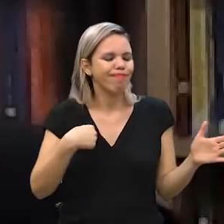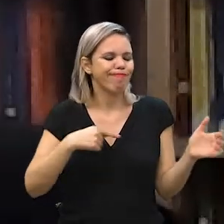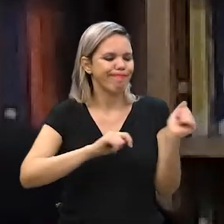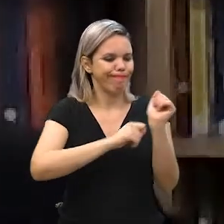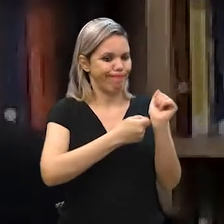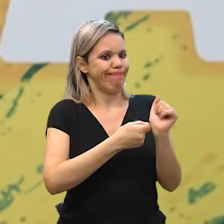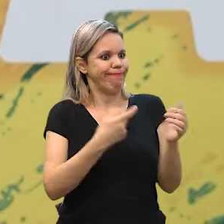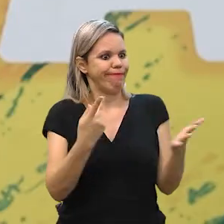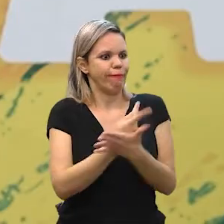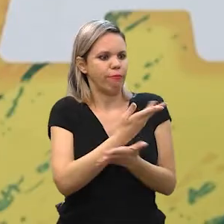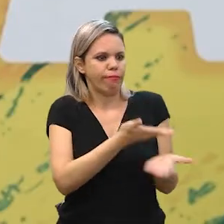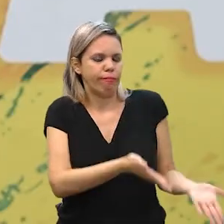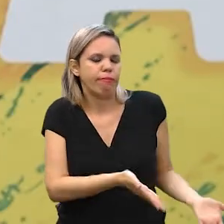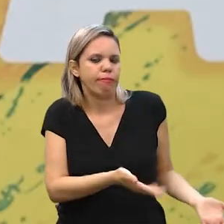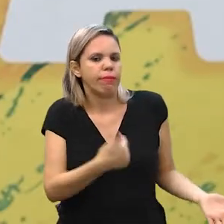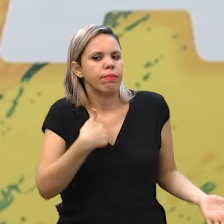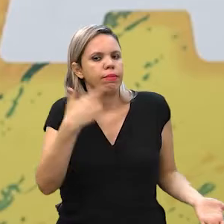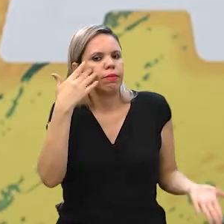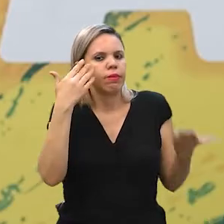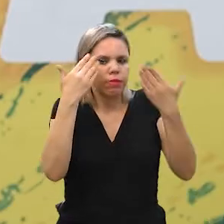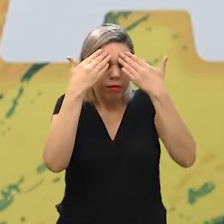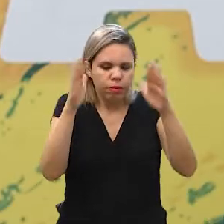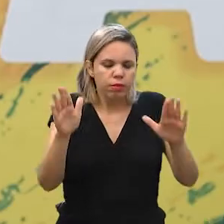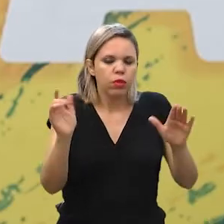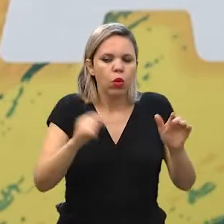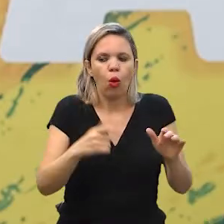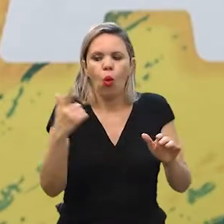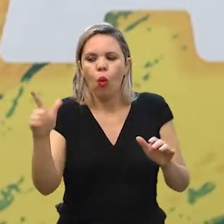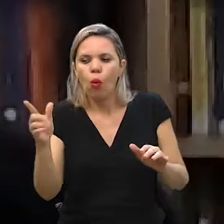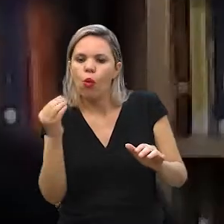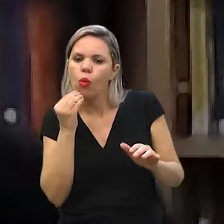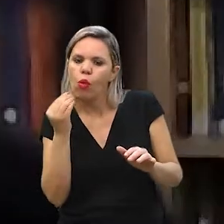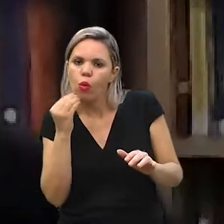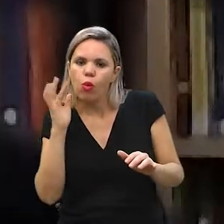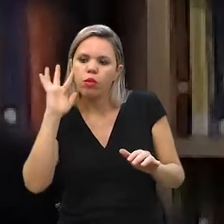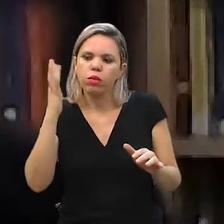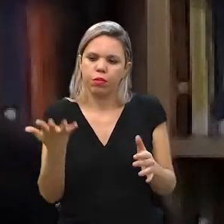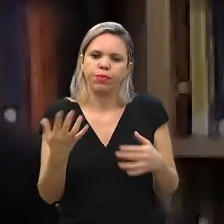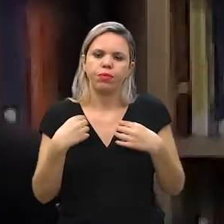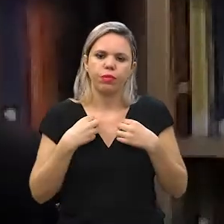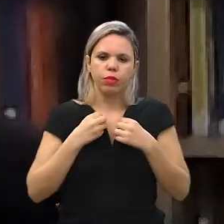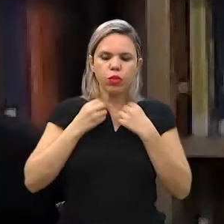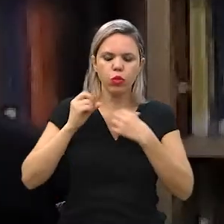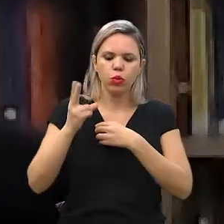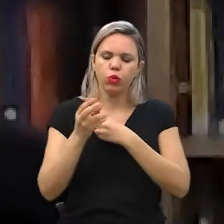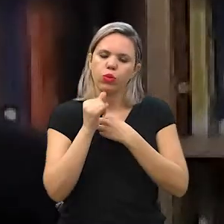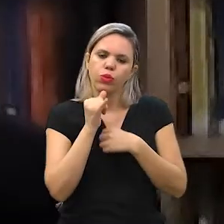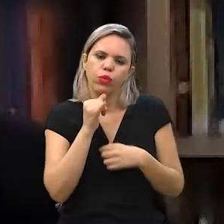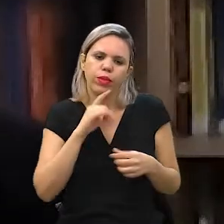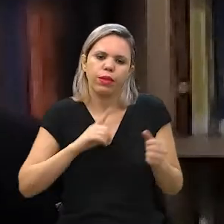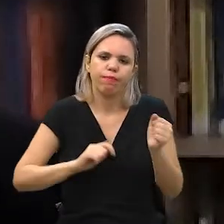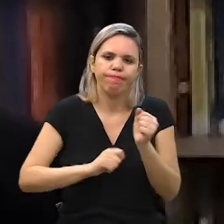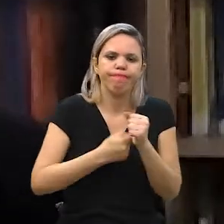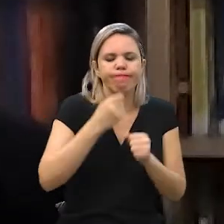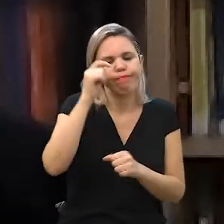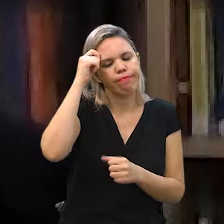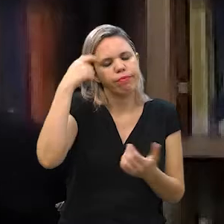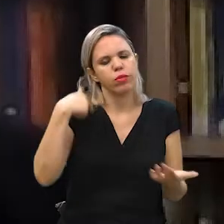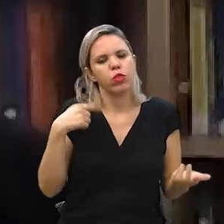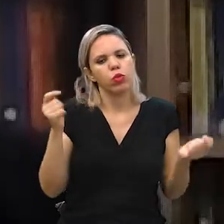tá errado. Ele não abre a possibilidade para outras soluções. Ou seja, aí tem um bloqueio